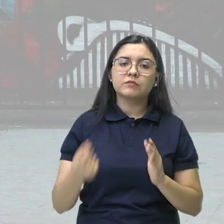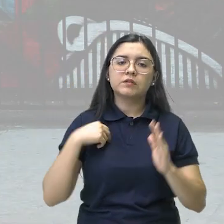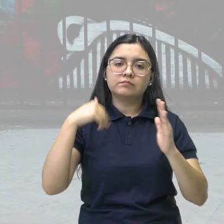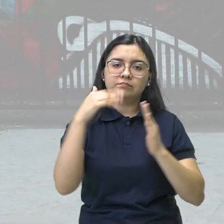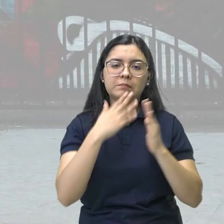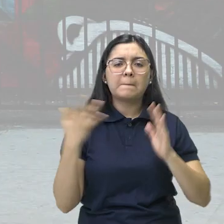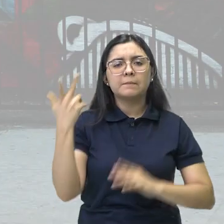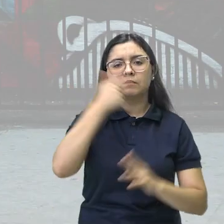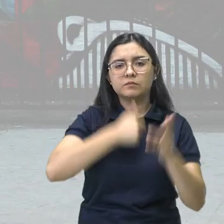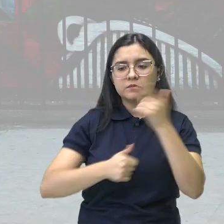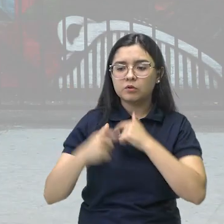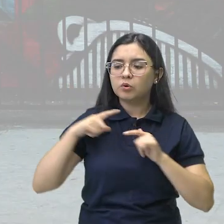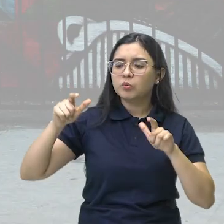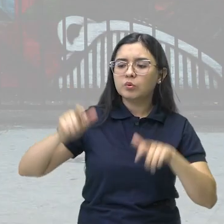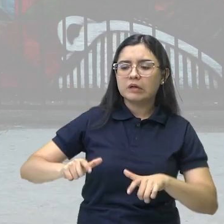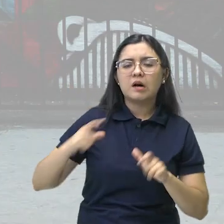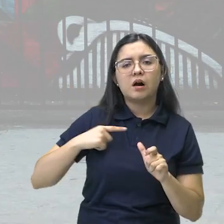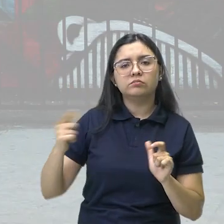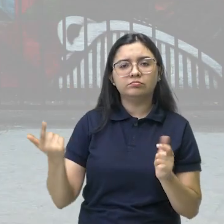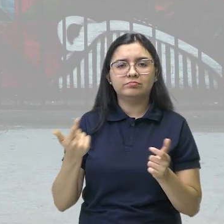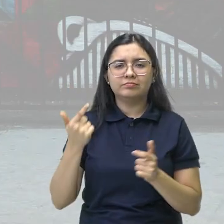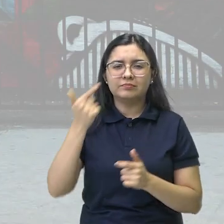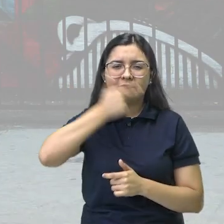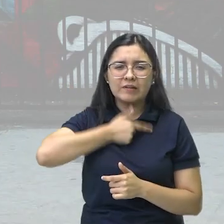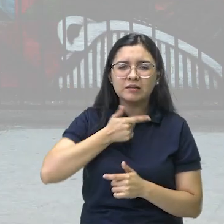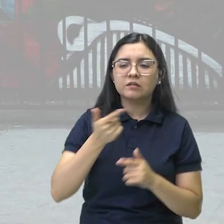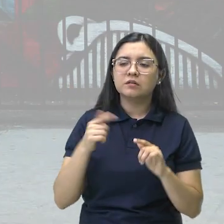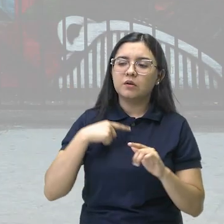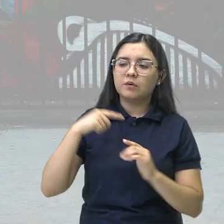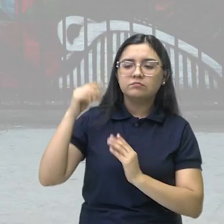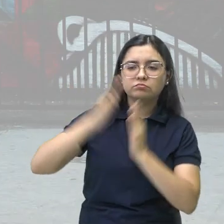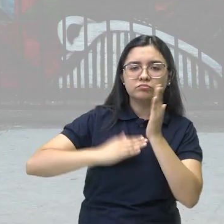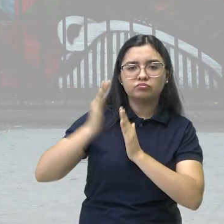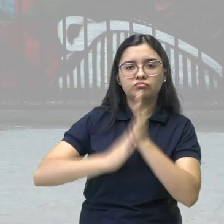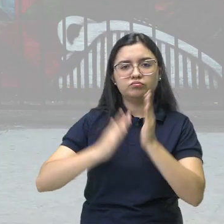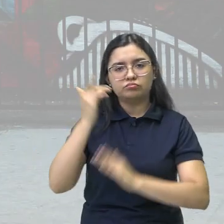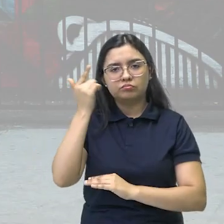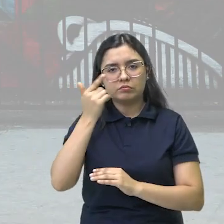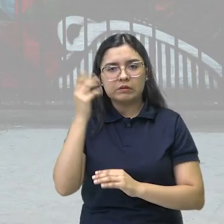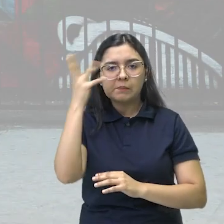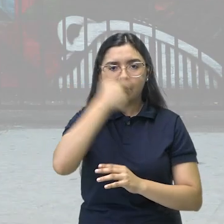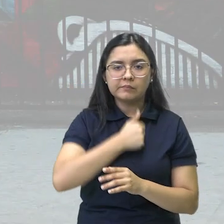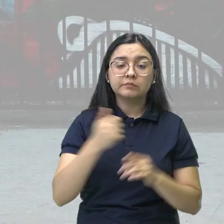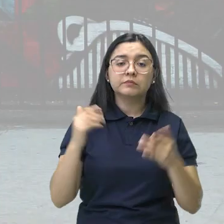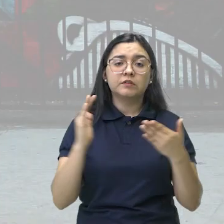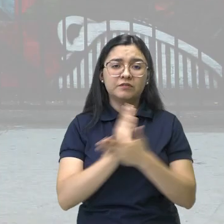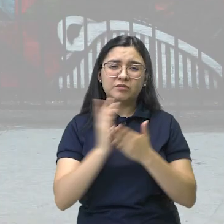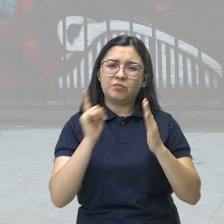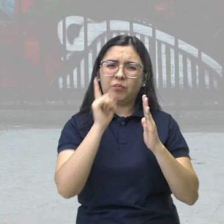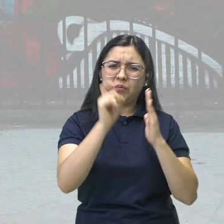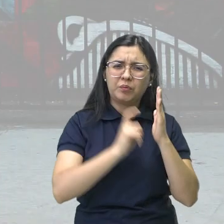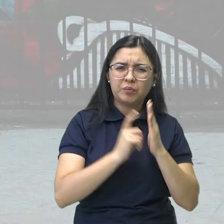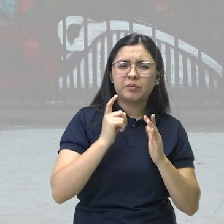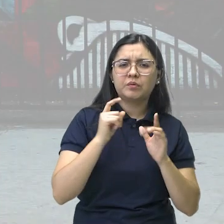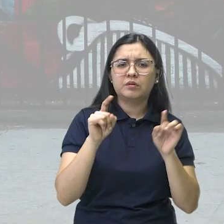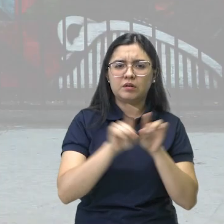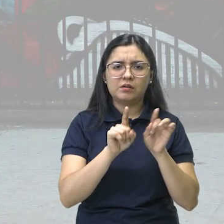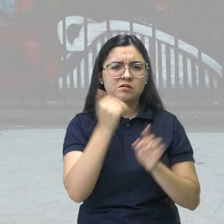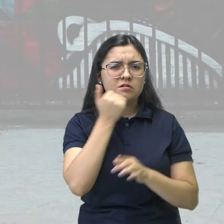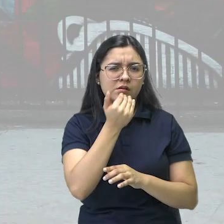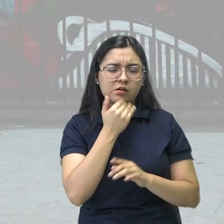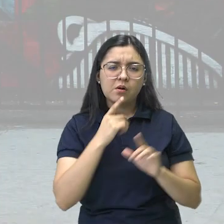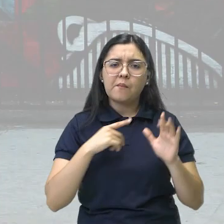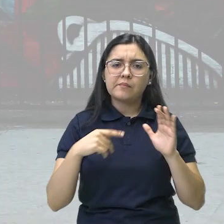embelezar áreas degradadas. Ou seja, os pichadores muitas vezes depredam ali um